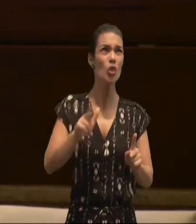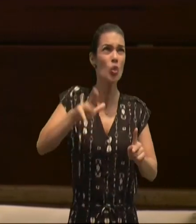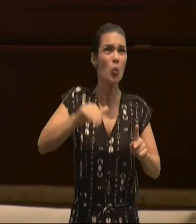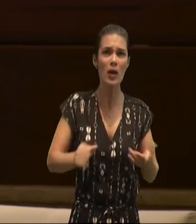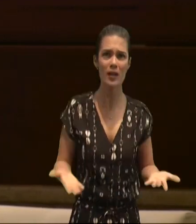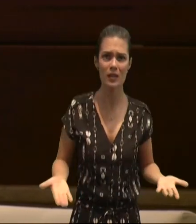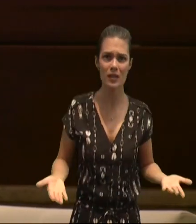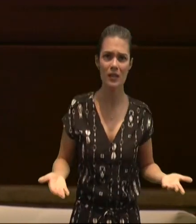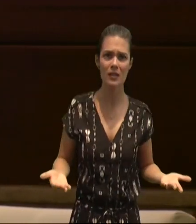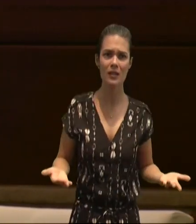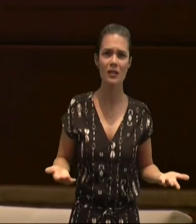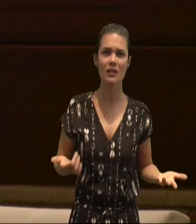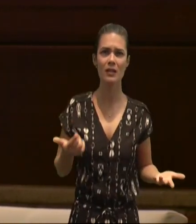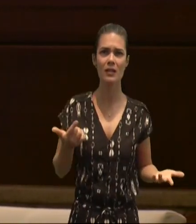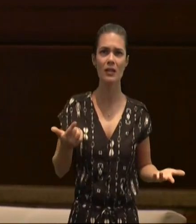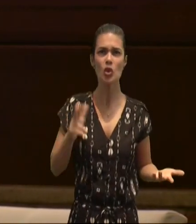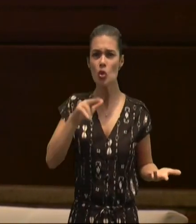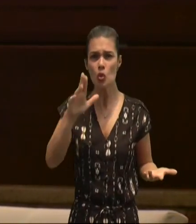nós não teremos paz.